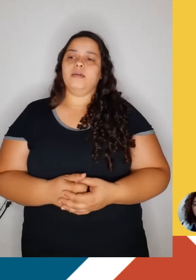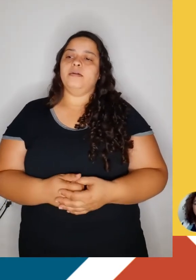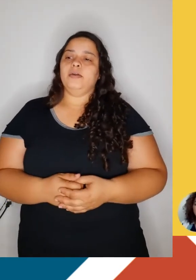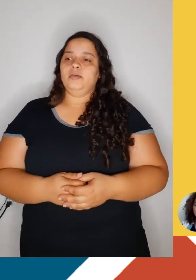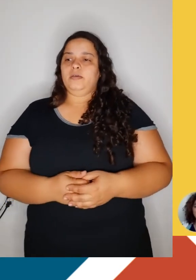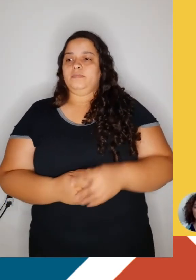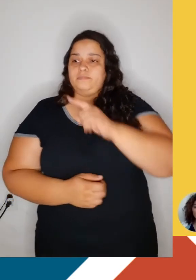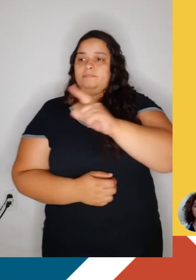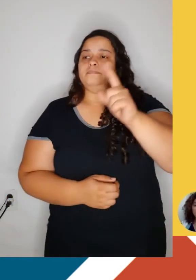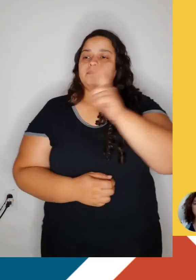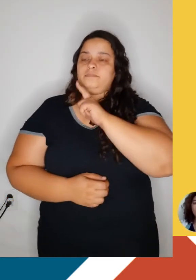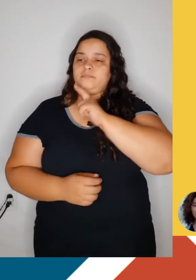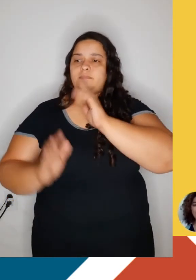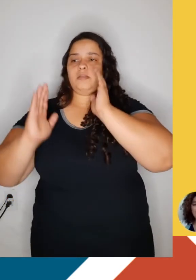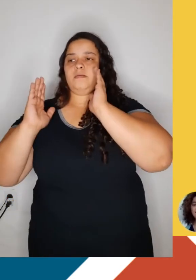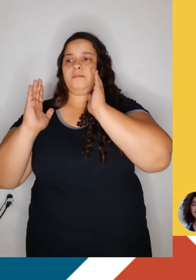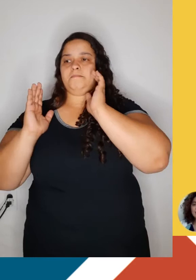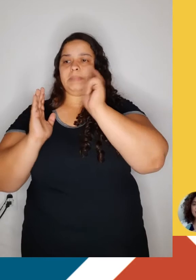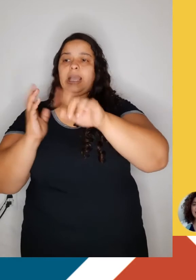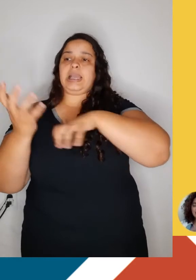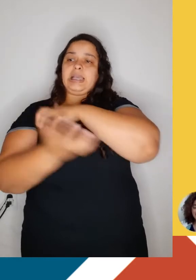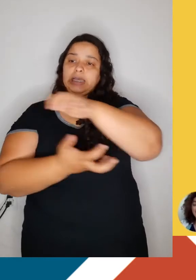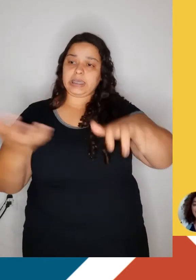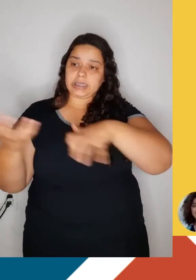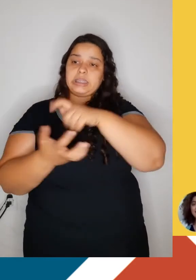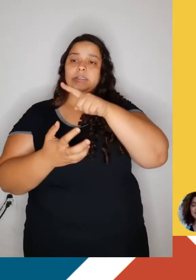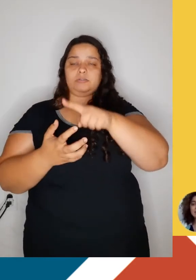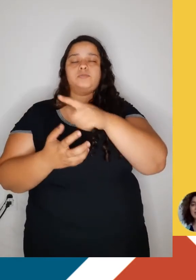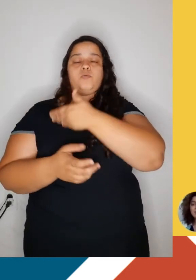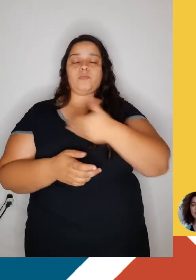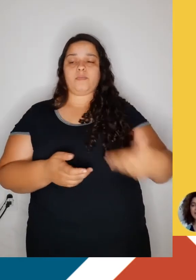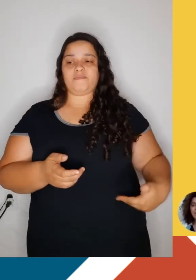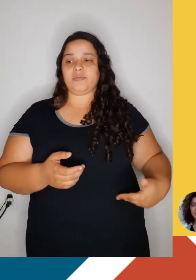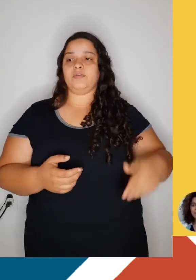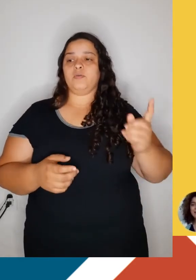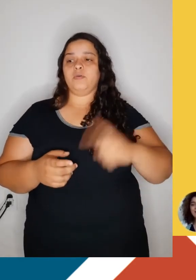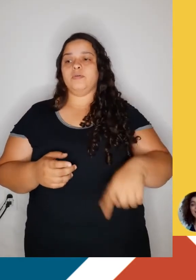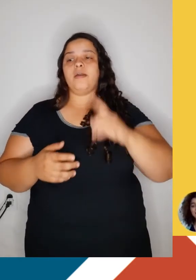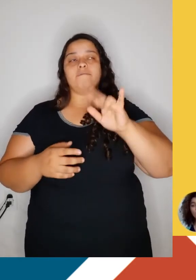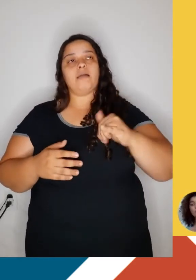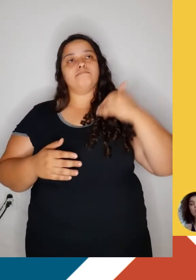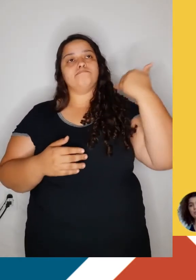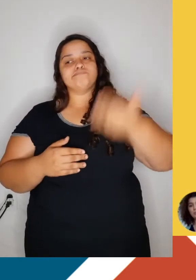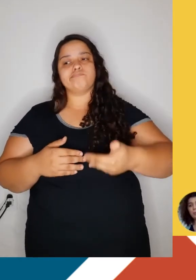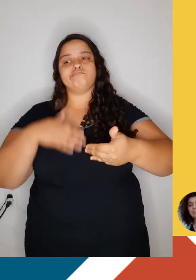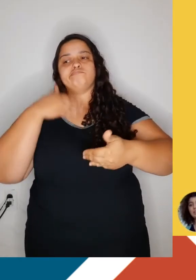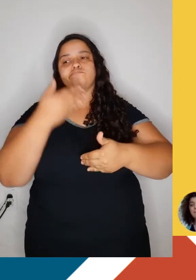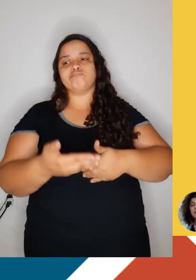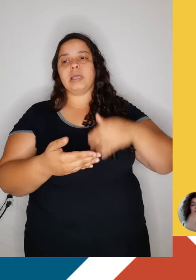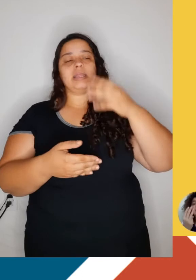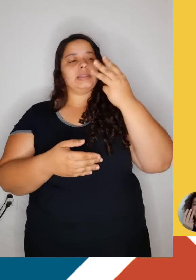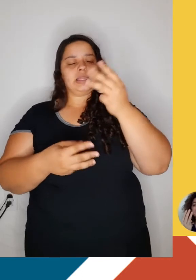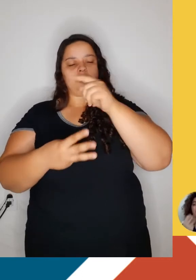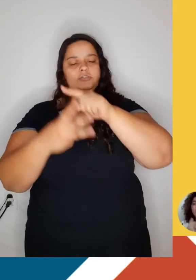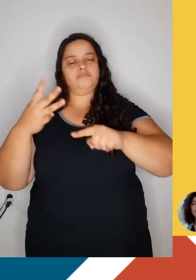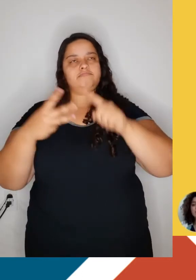Então, a gente tem aqui a construção da crise desse Estado imperial. Vai se construindo a partir da perda